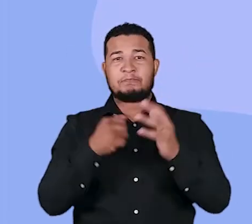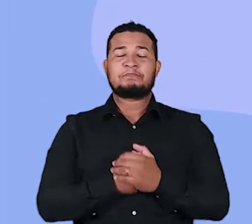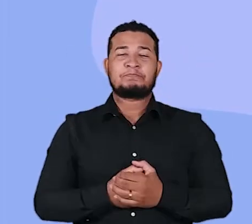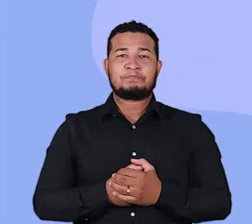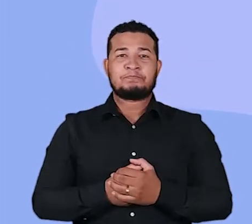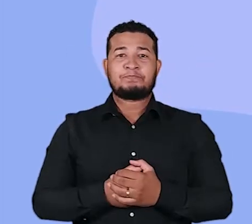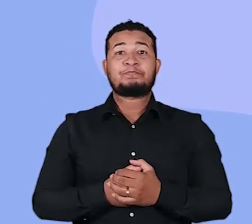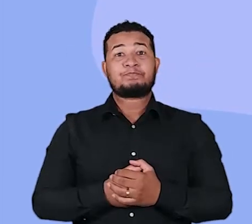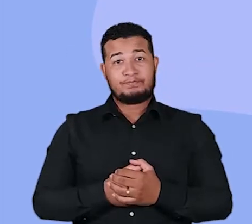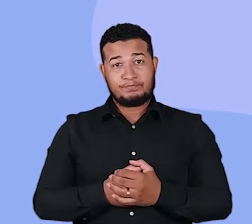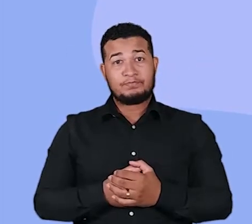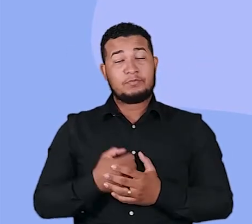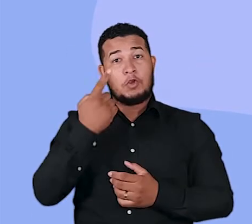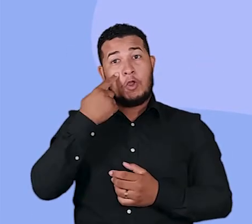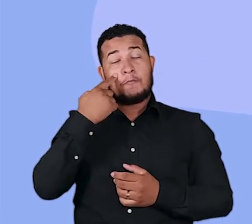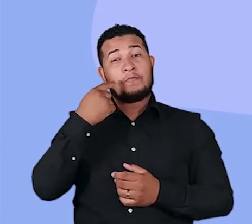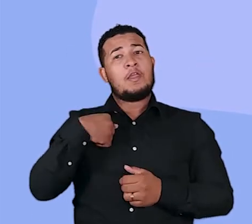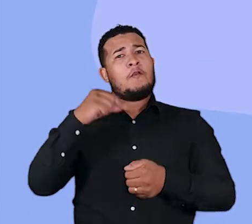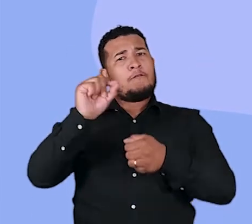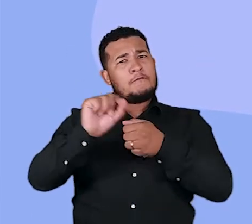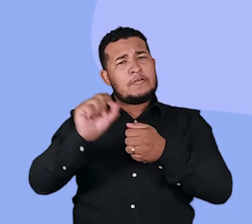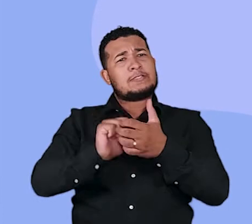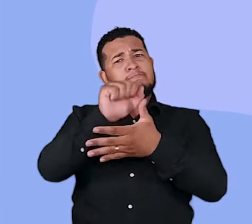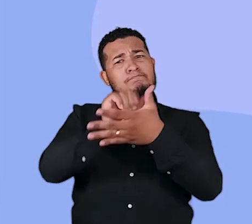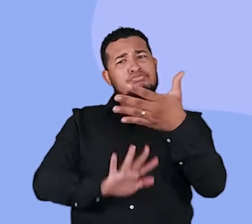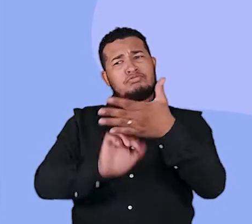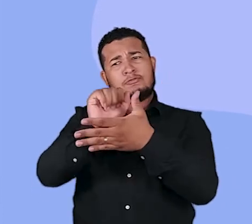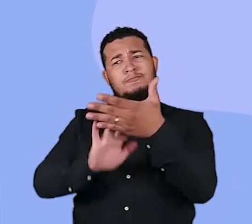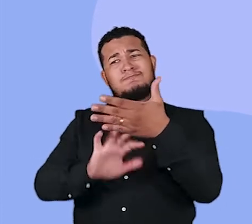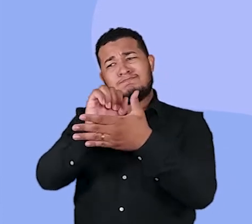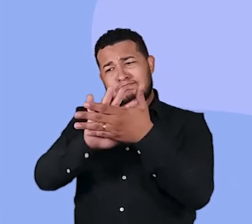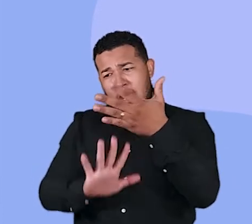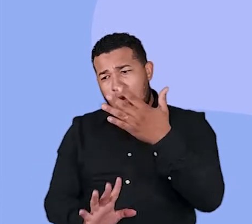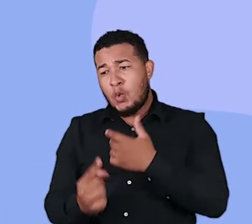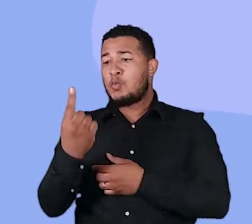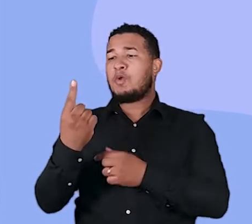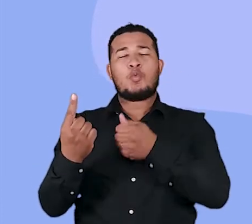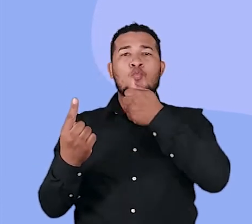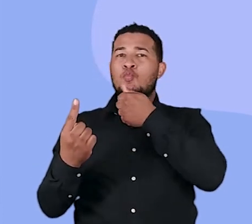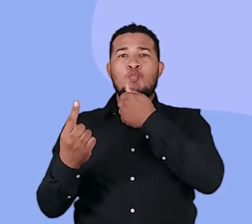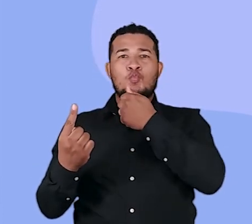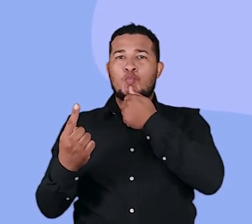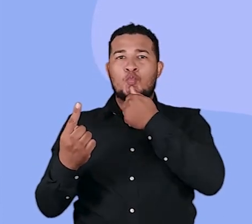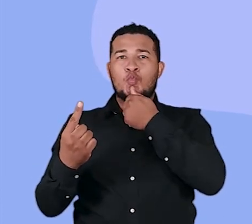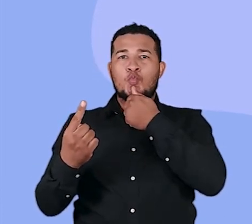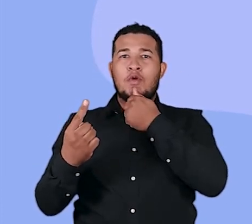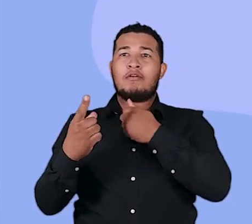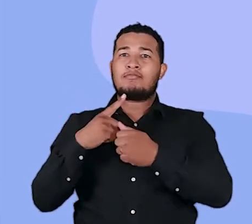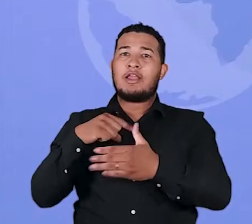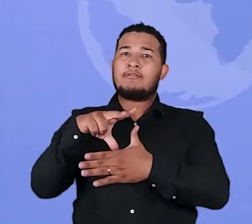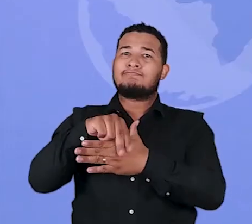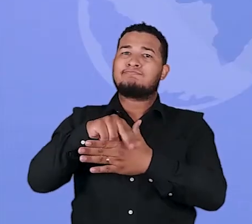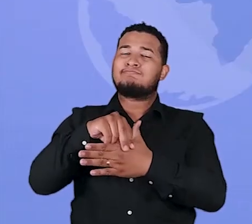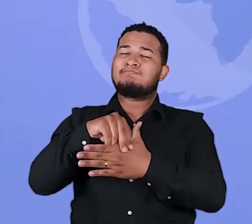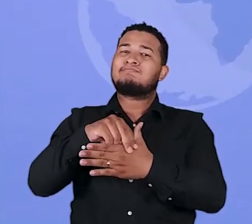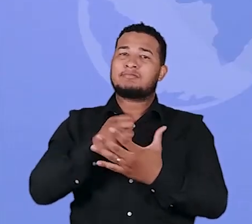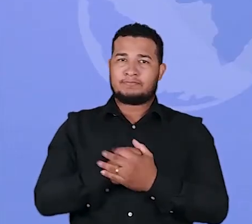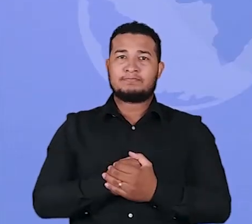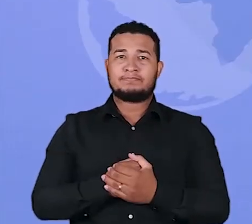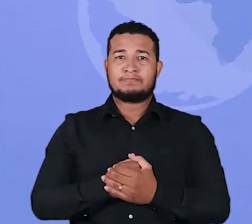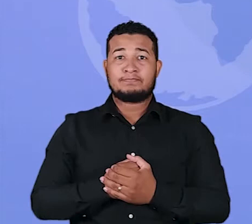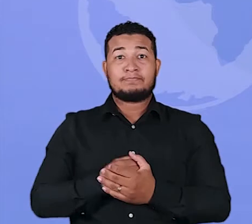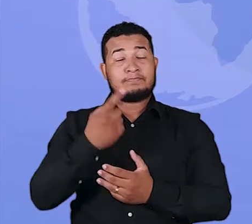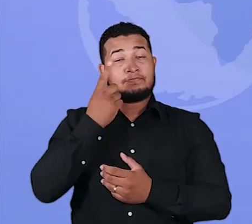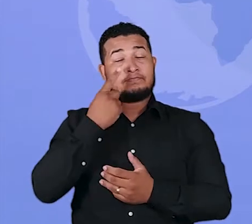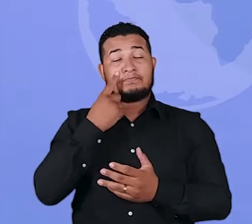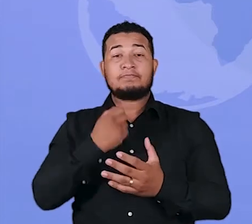lá. Fiz todas as tarefas com exceção desta, arquivar a correspondência. Agora, eu